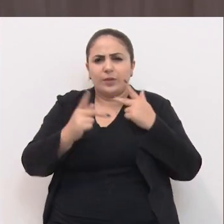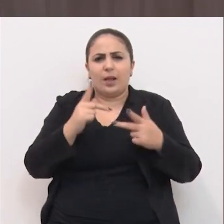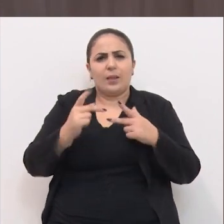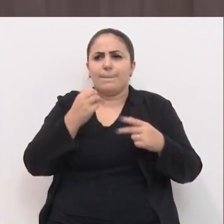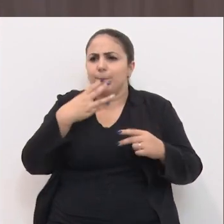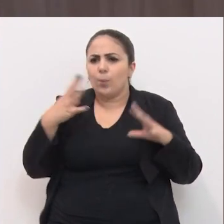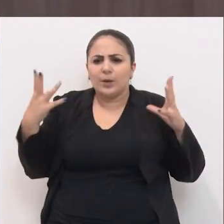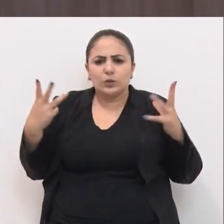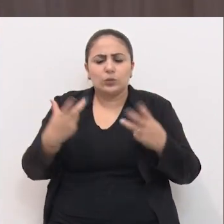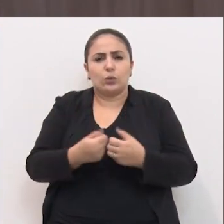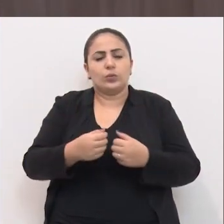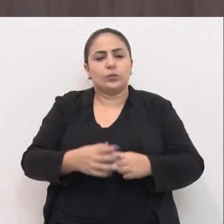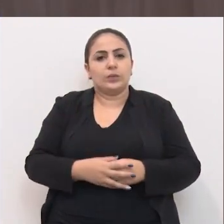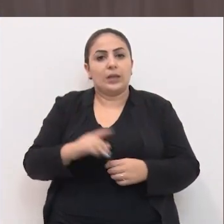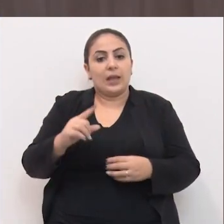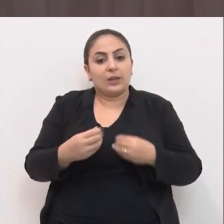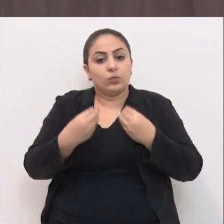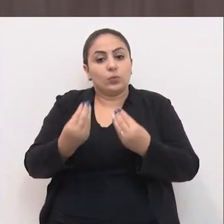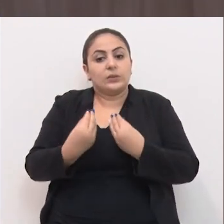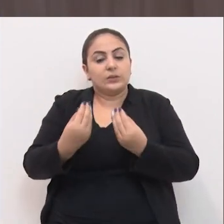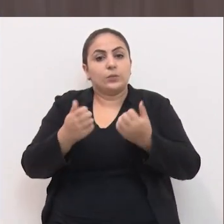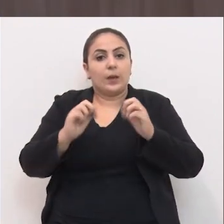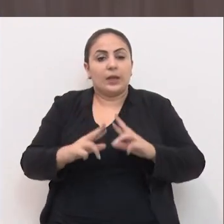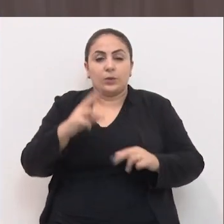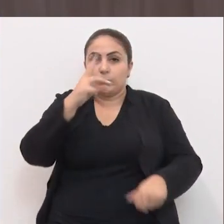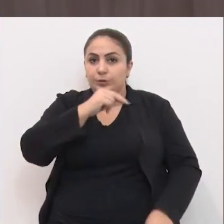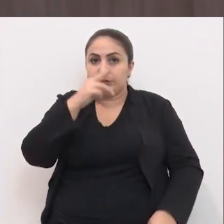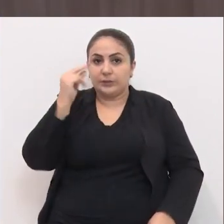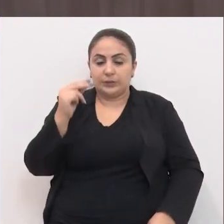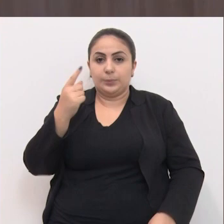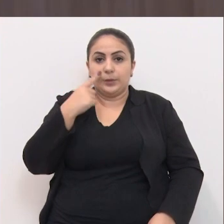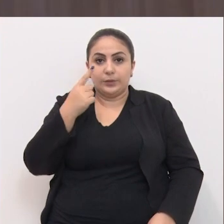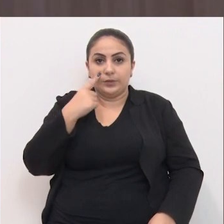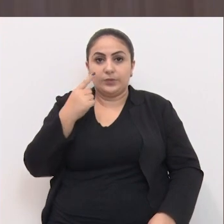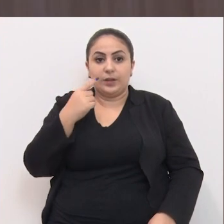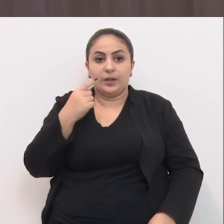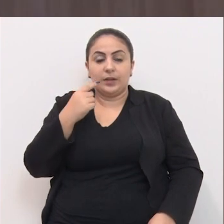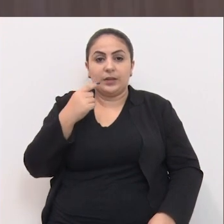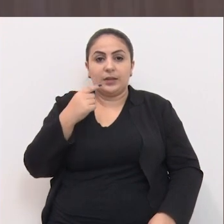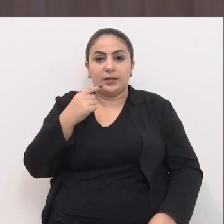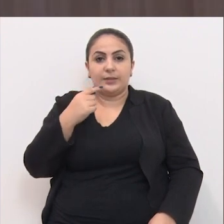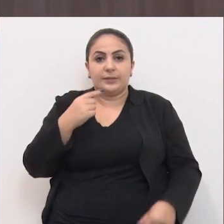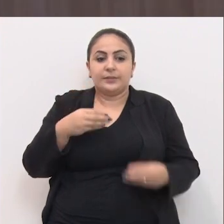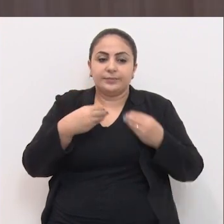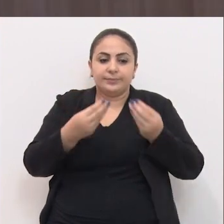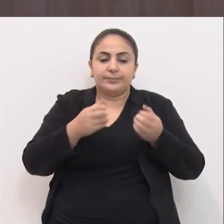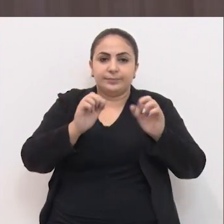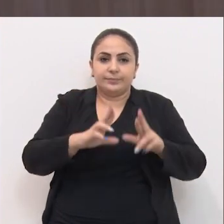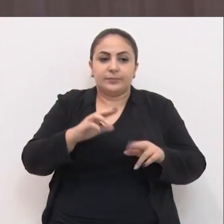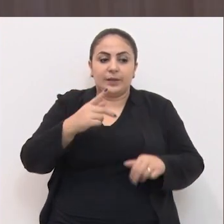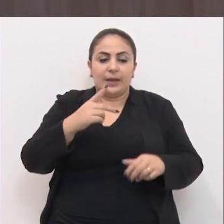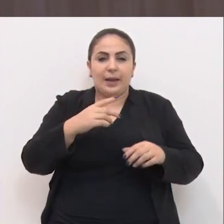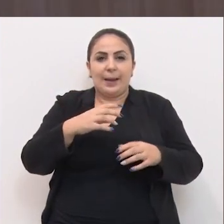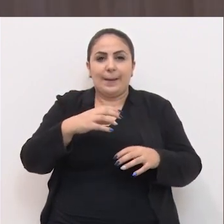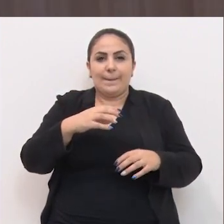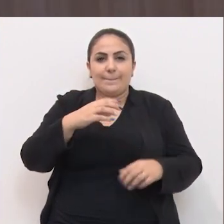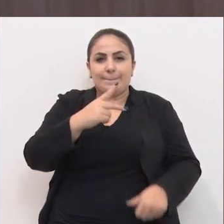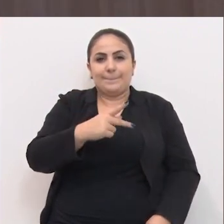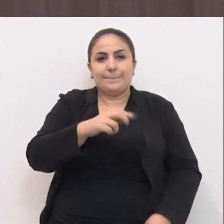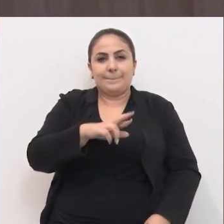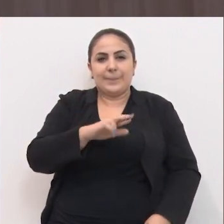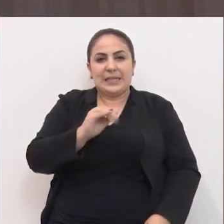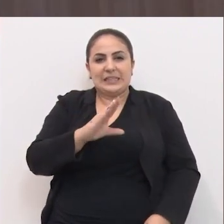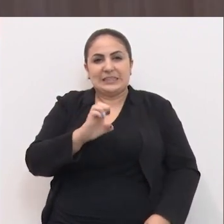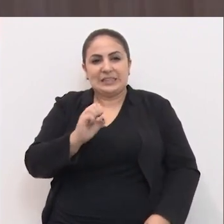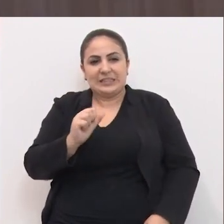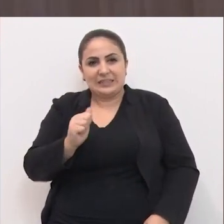geraria um custo de 4 milhões, mais ou menos, para a construtora. Então, assim, ó, a gente ficou aí 6 meses tentando achar